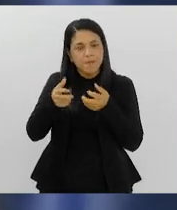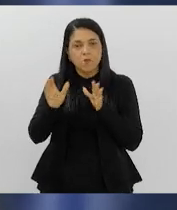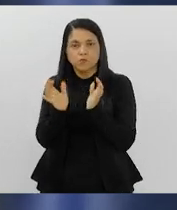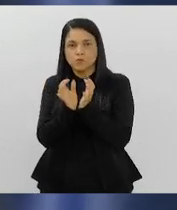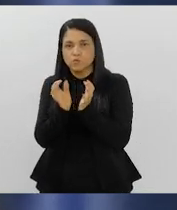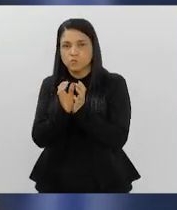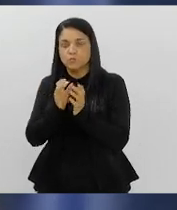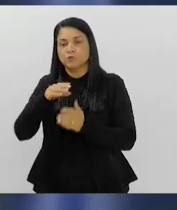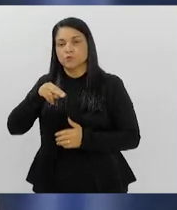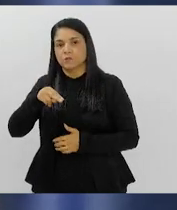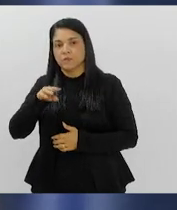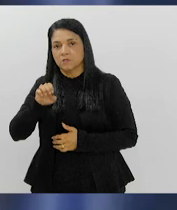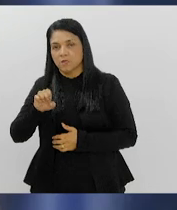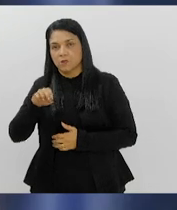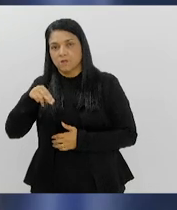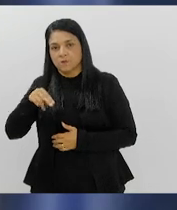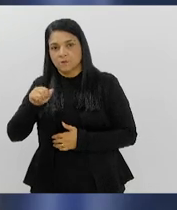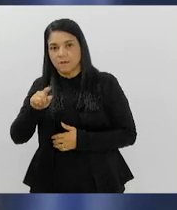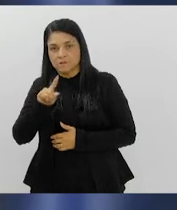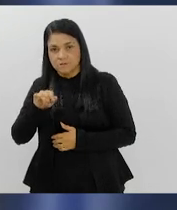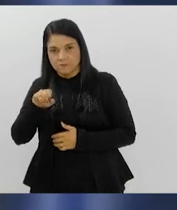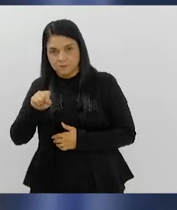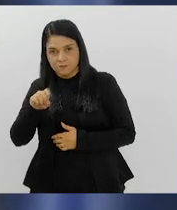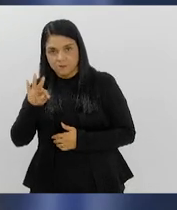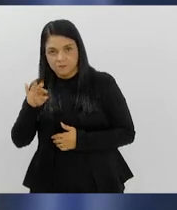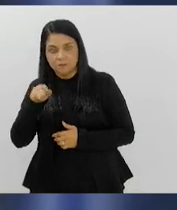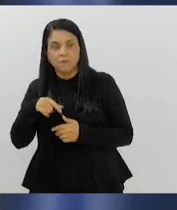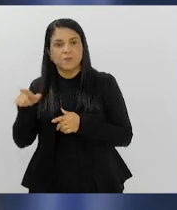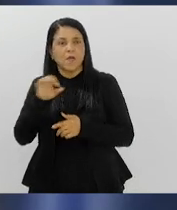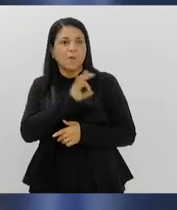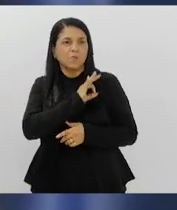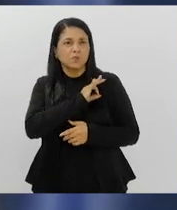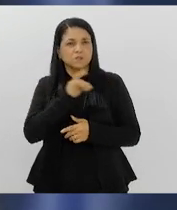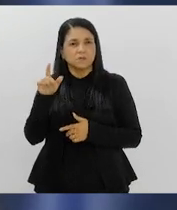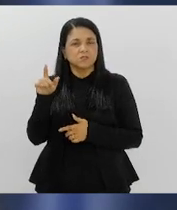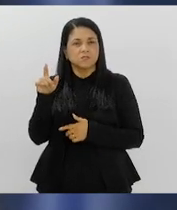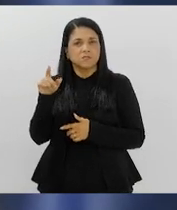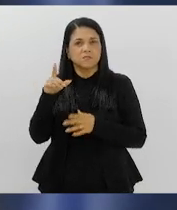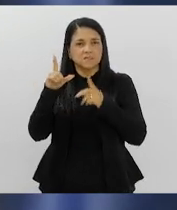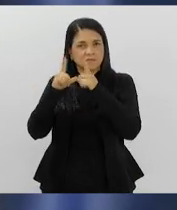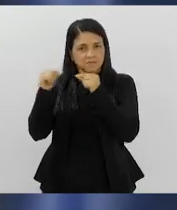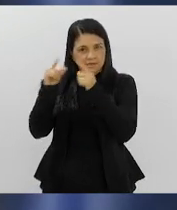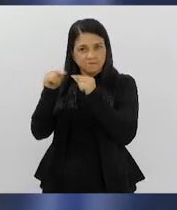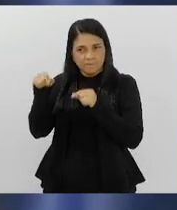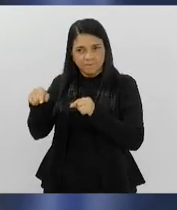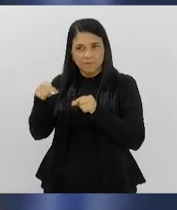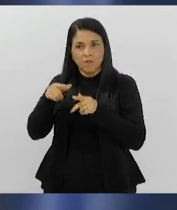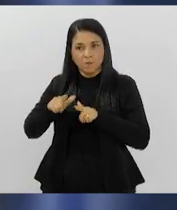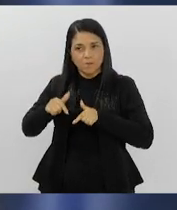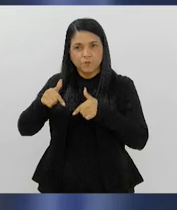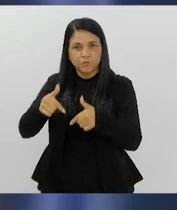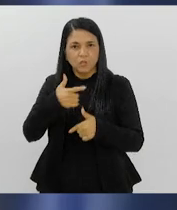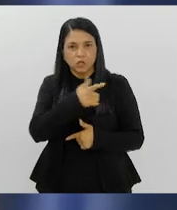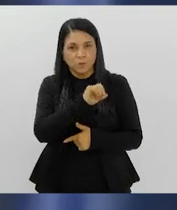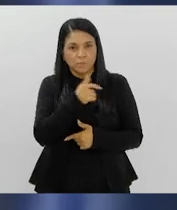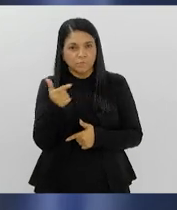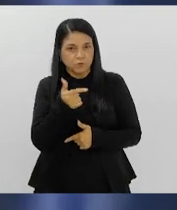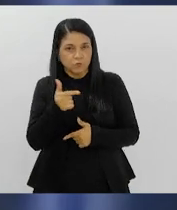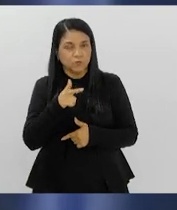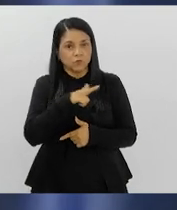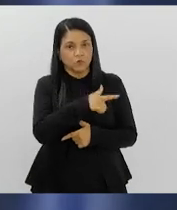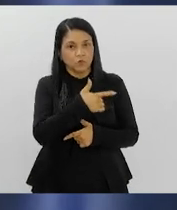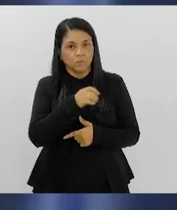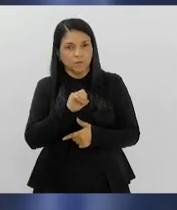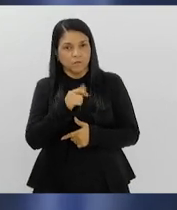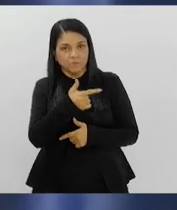por exemplo, não sei se vocês souberam, a Polícia Civil de Santa Catarina fez uma operação, a Gun Project, em 2022 e 2023, em que eles